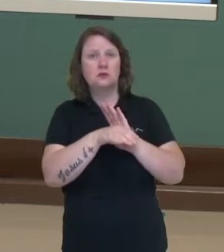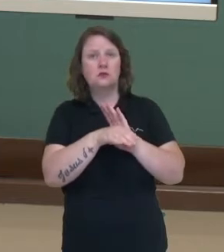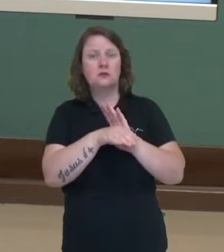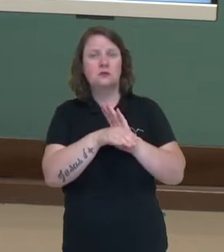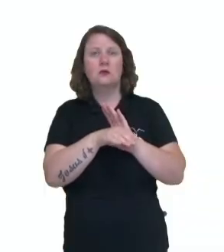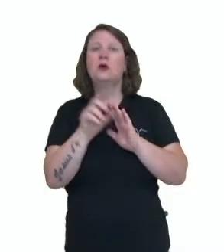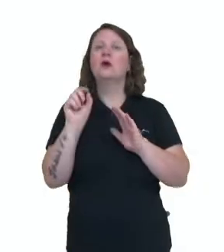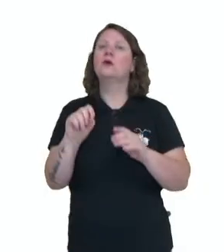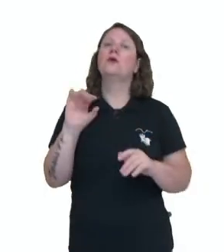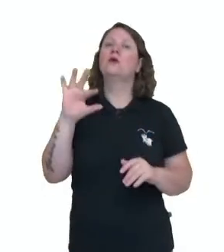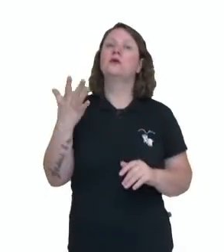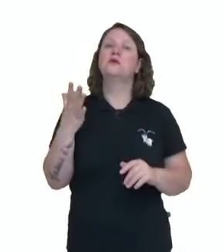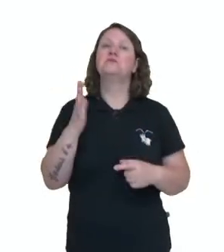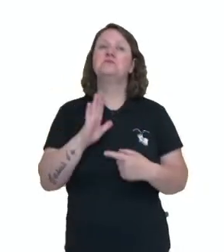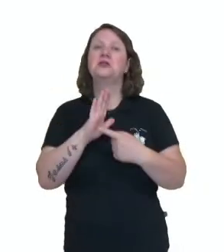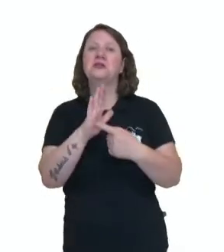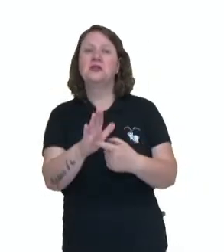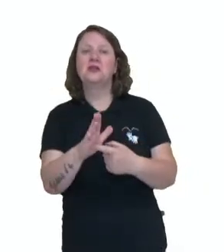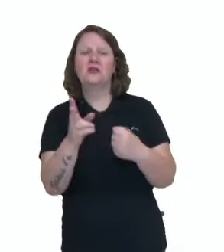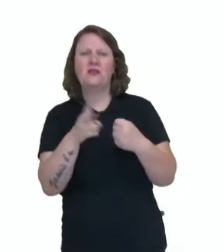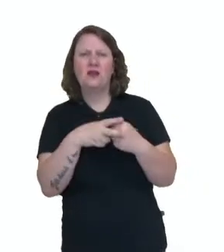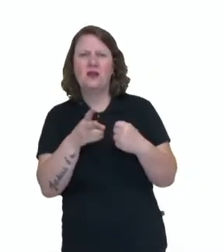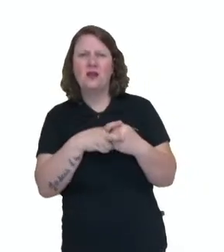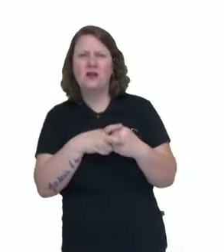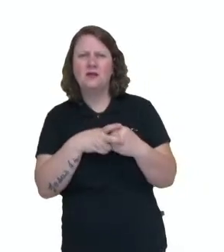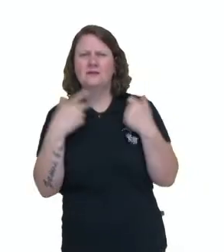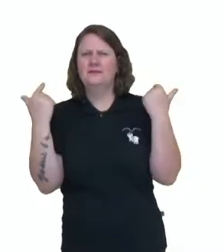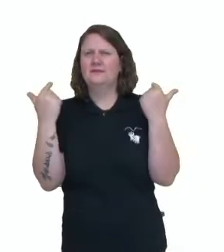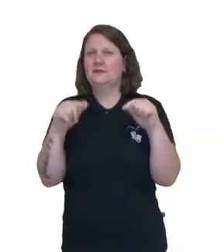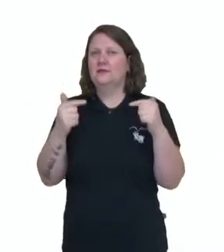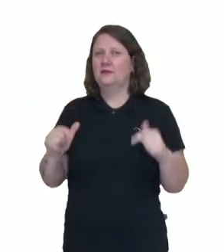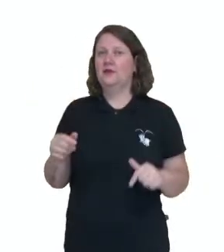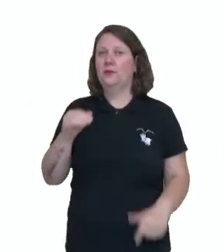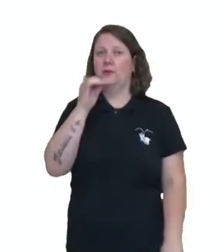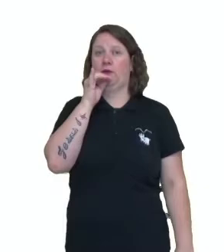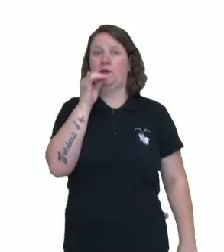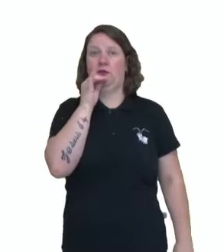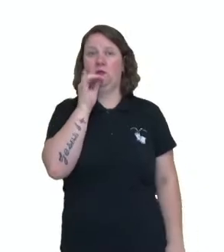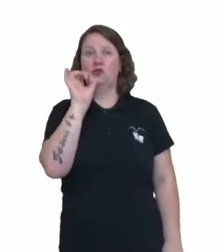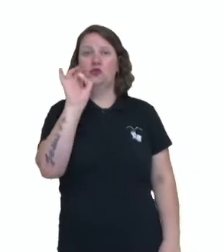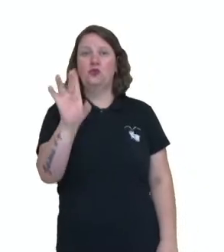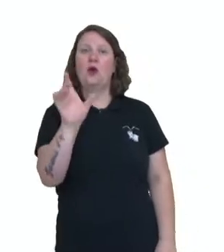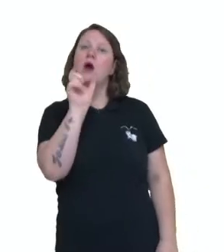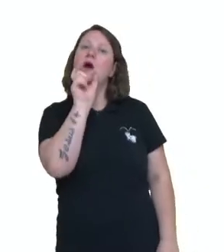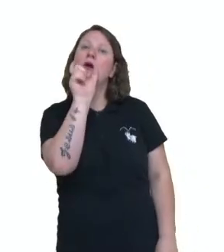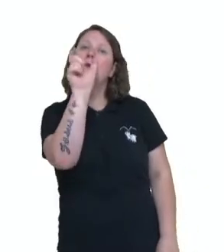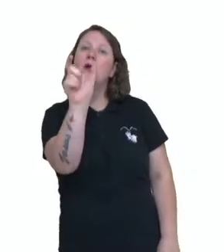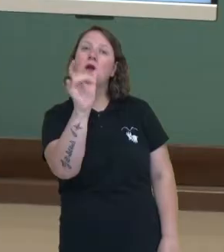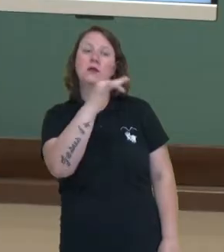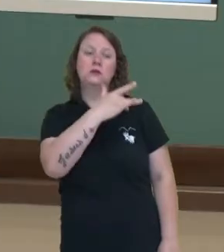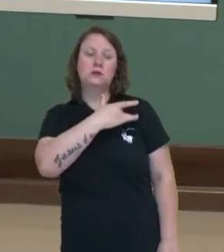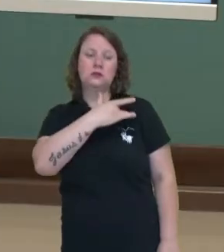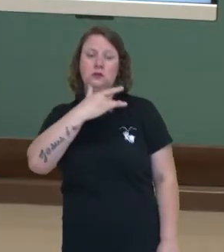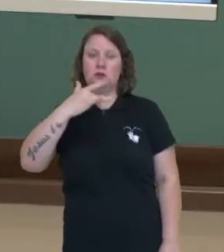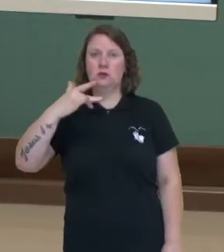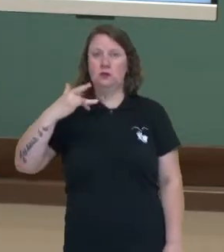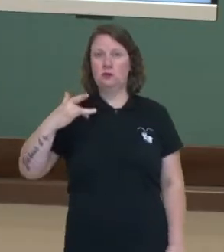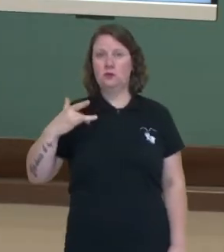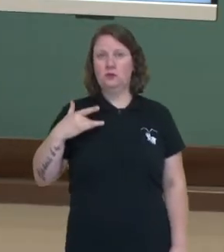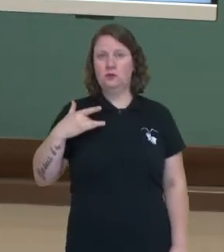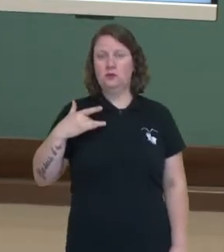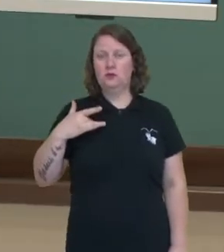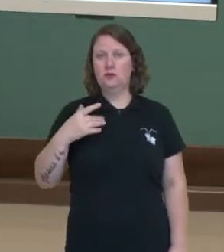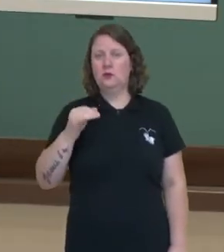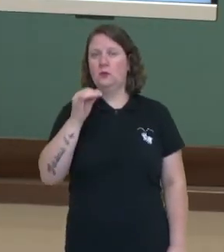Ocorre quando não há presença de verbo. Exemplo, saúde. Então, quando é um costume, a pessoa espirra,